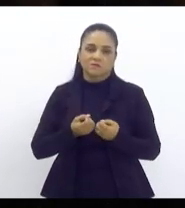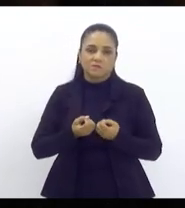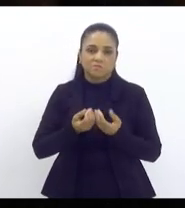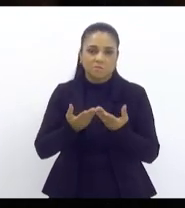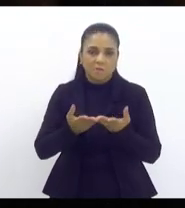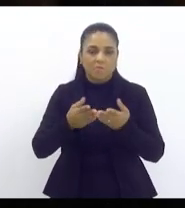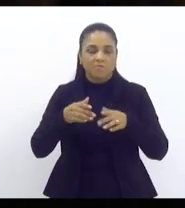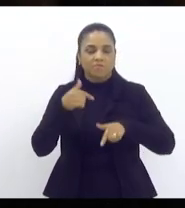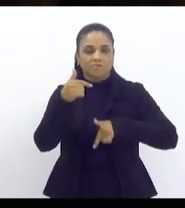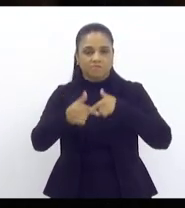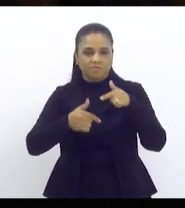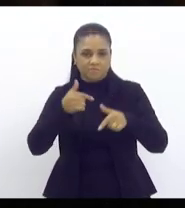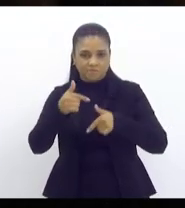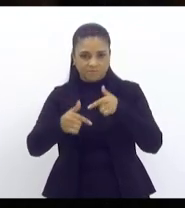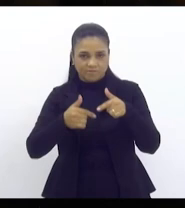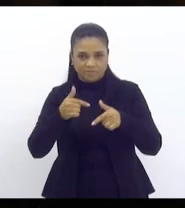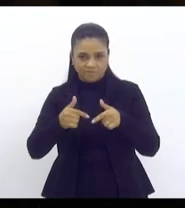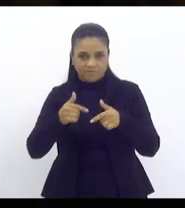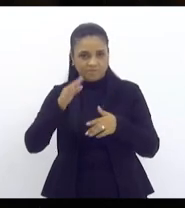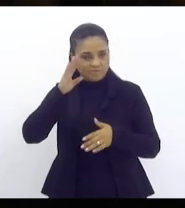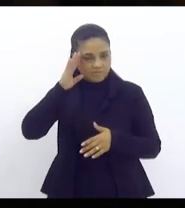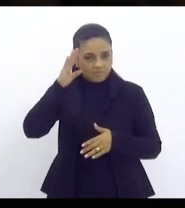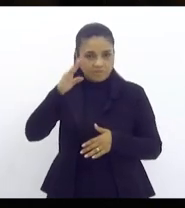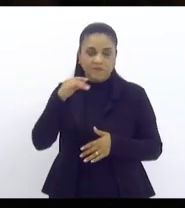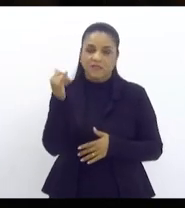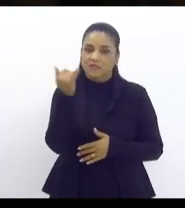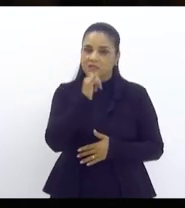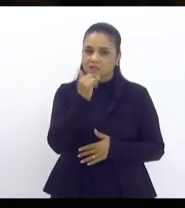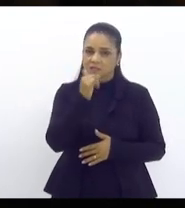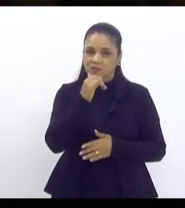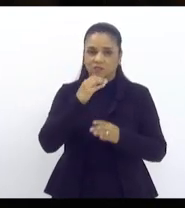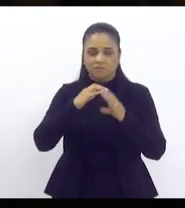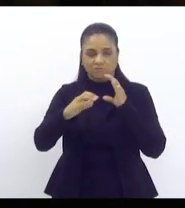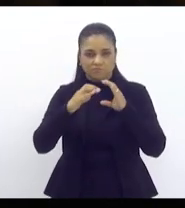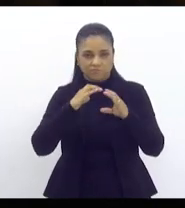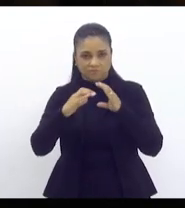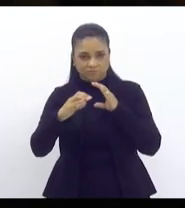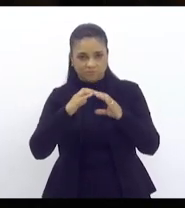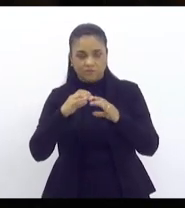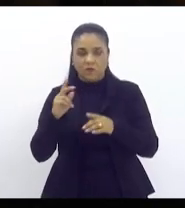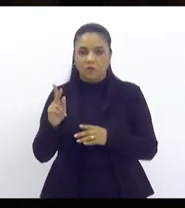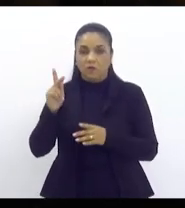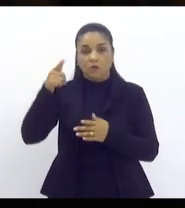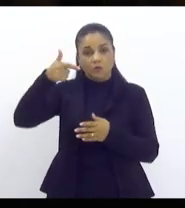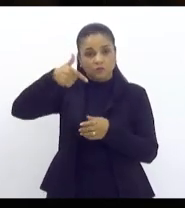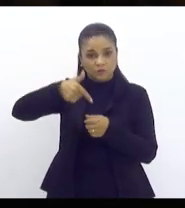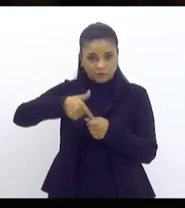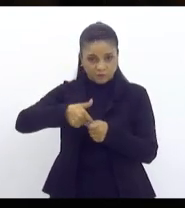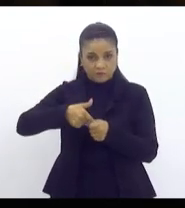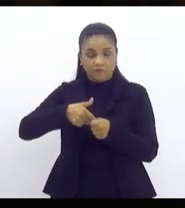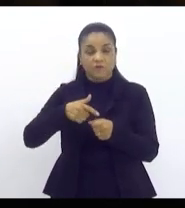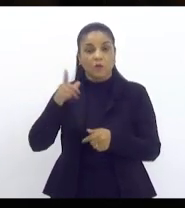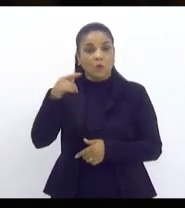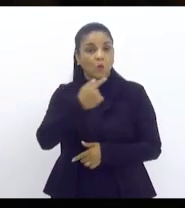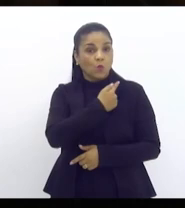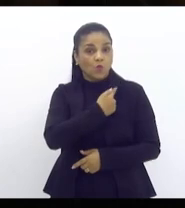essenciais. Leia-se energia, telecomunicação e combustível. O